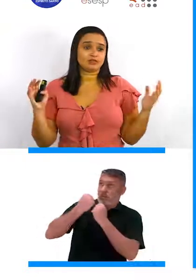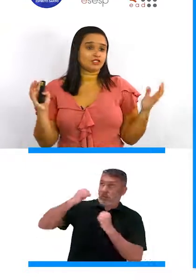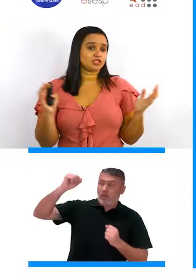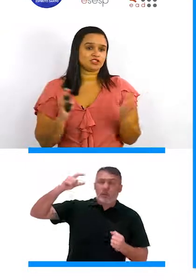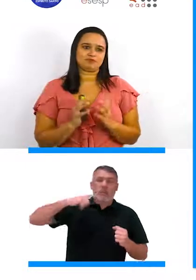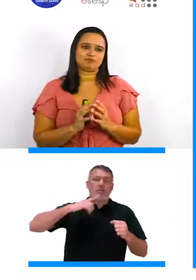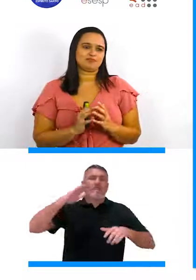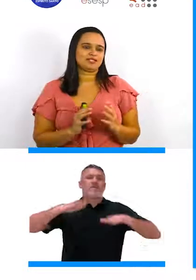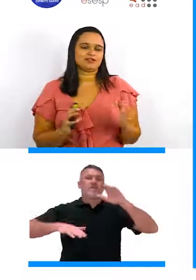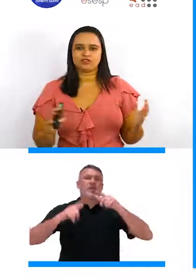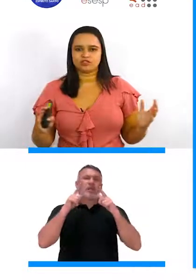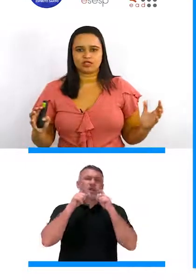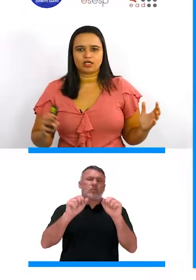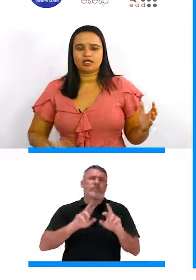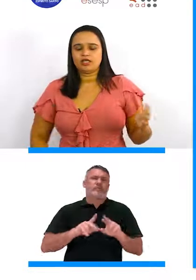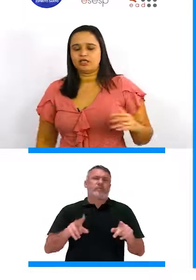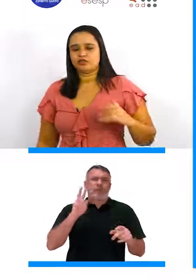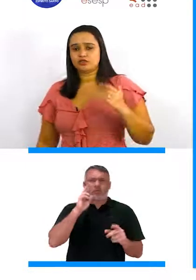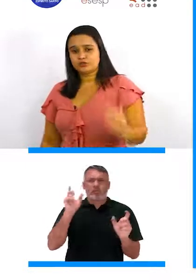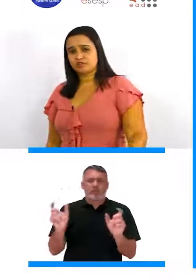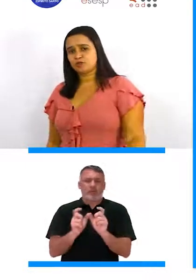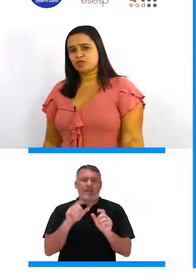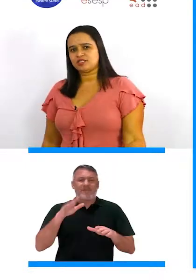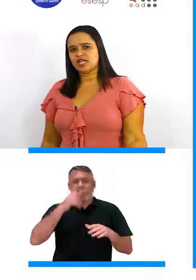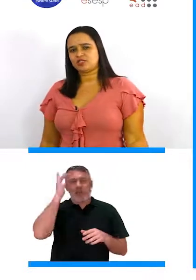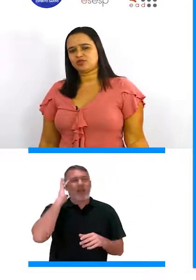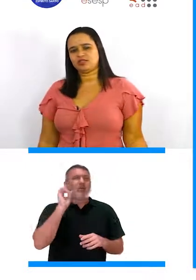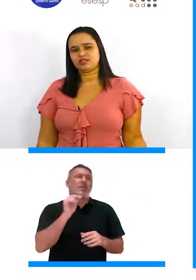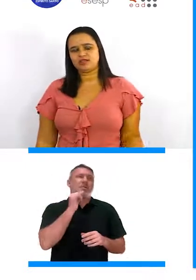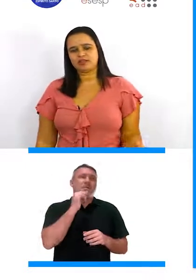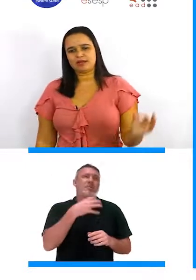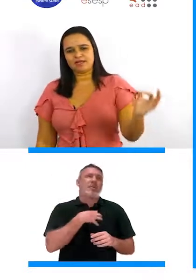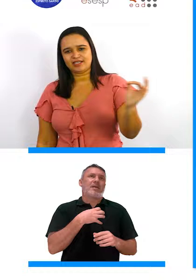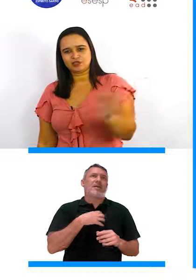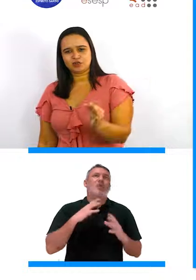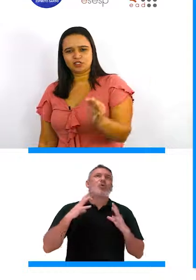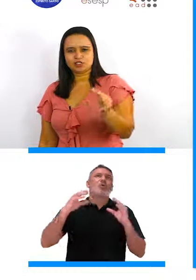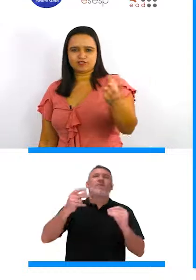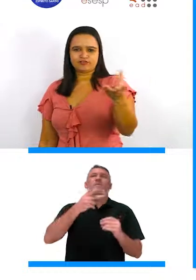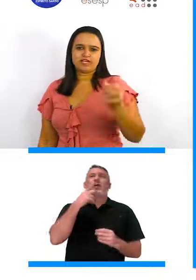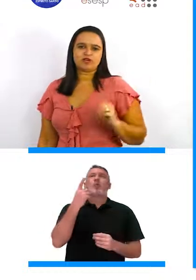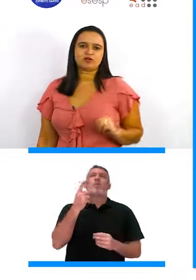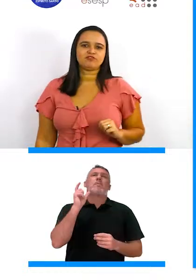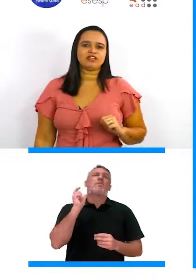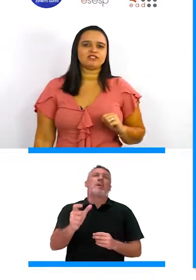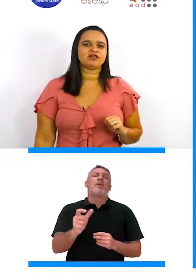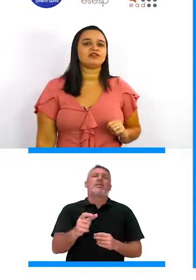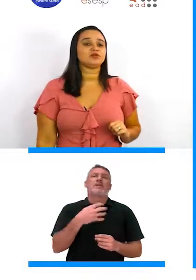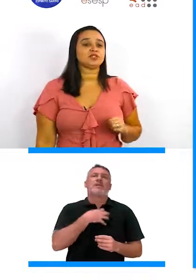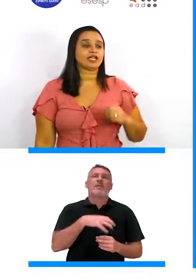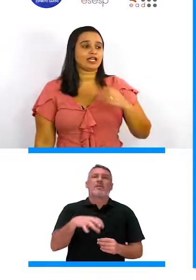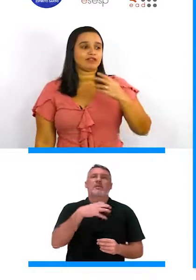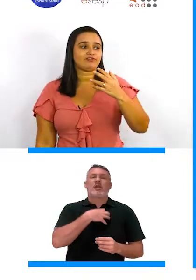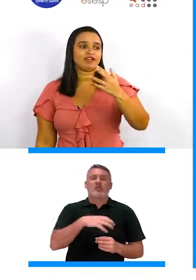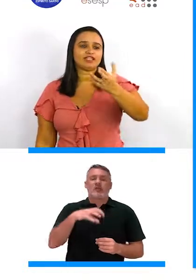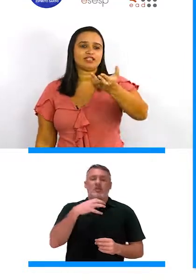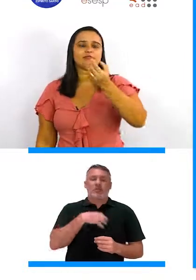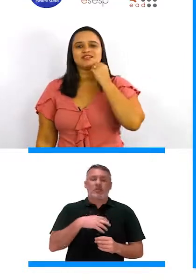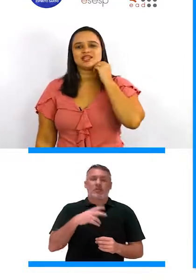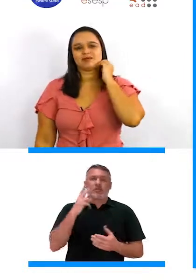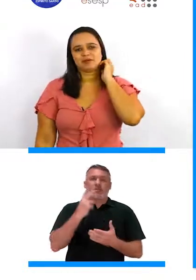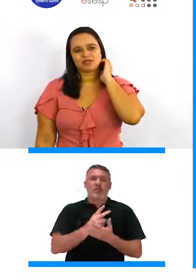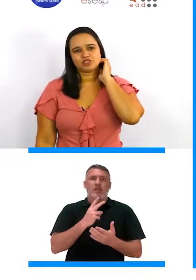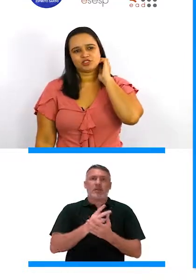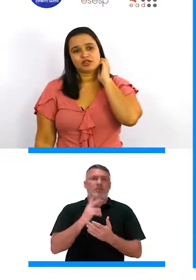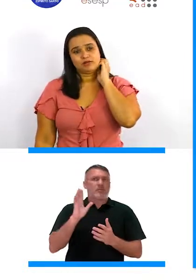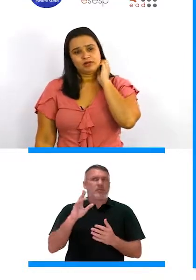variação linguística bastante, né? Inclusive as pessoas acham que na Bahia toda só se fala como fala em Salvador, que é aquela fala que é